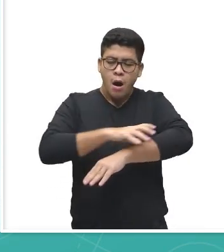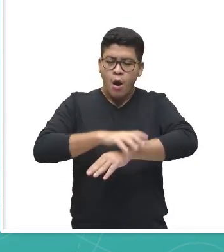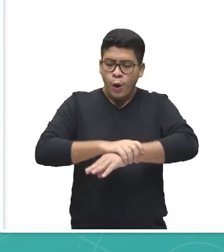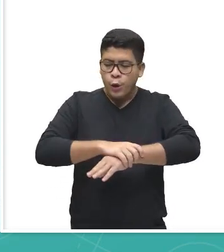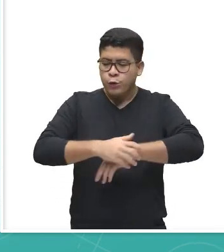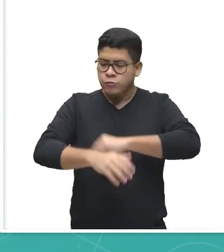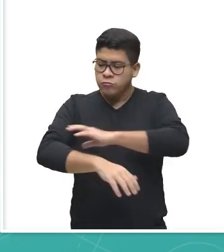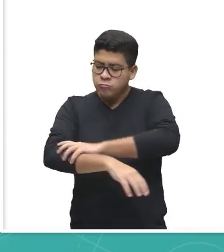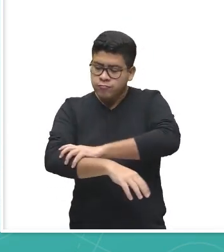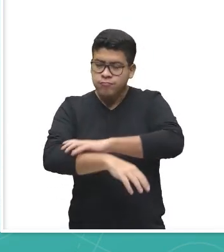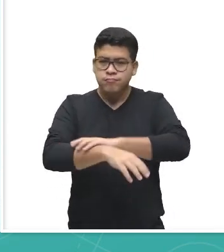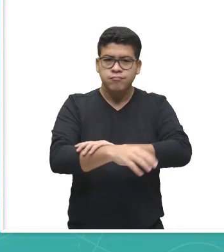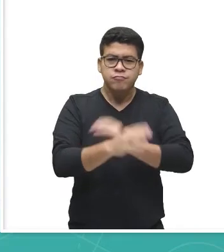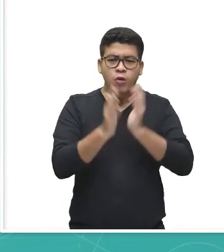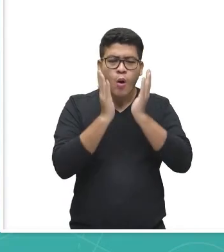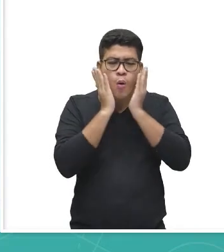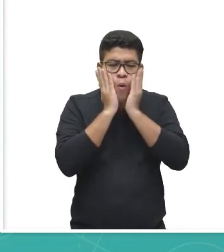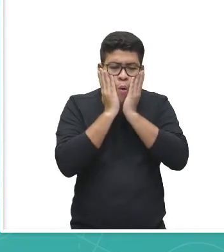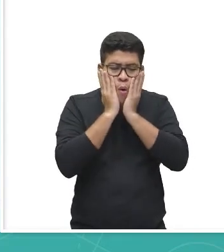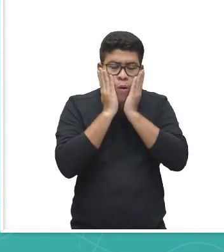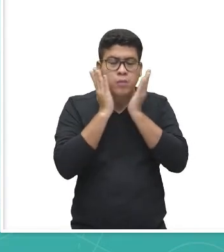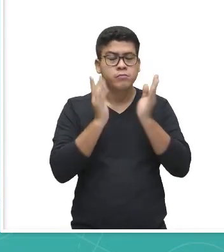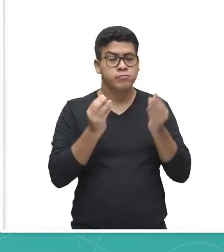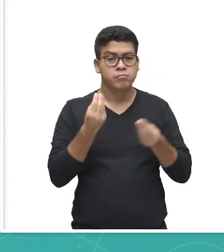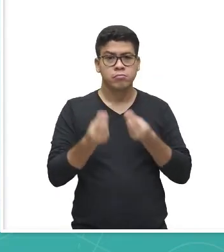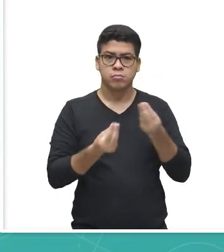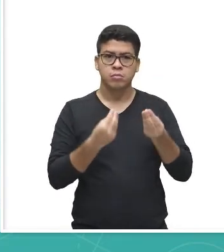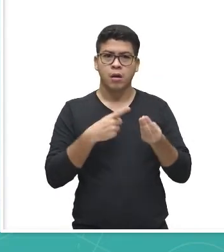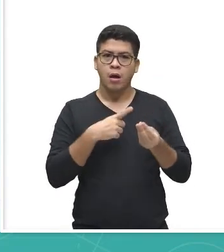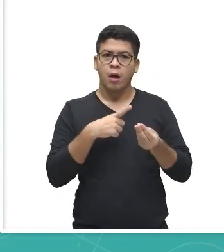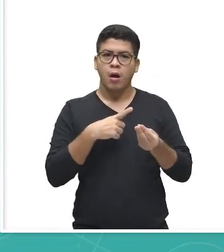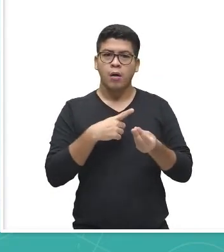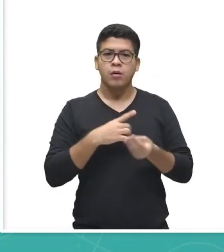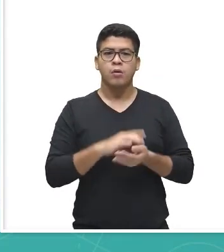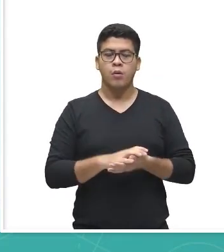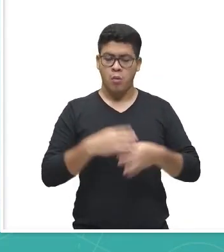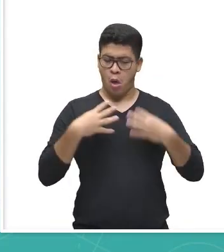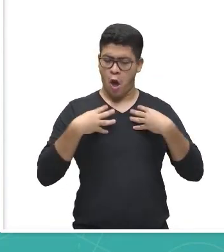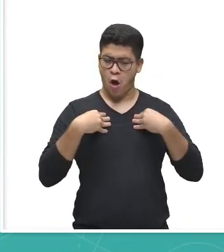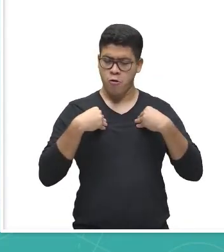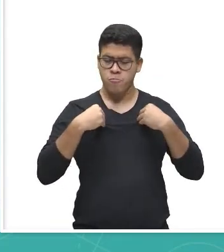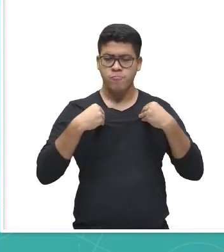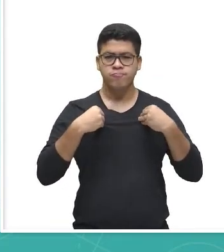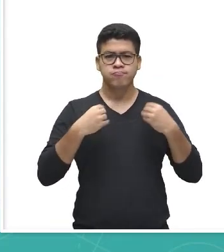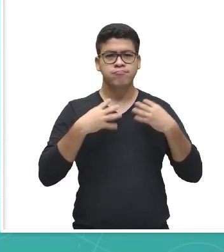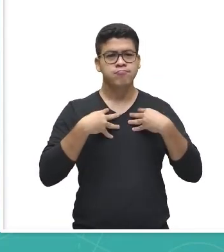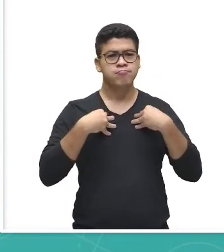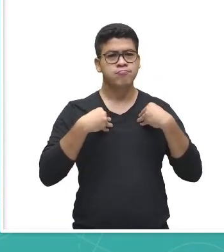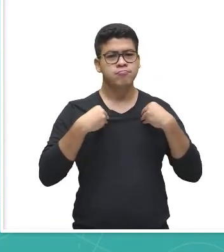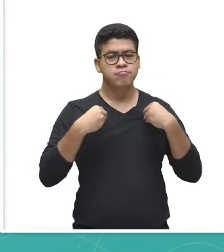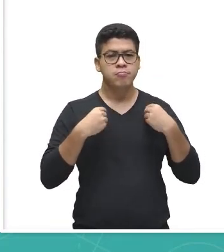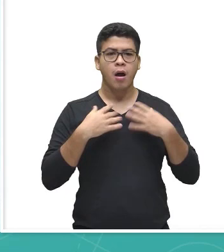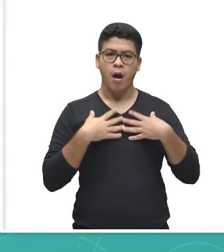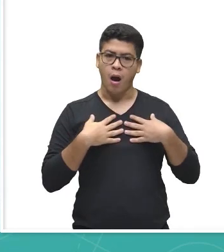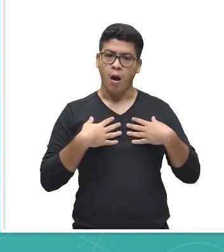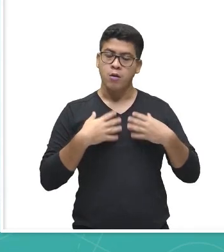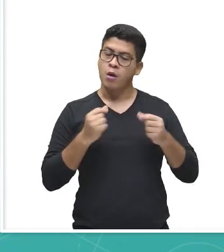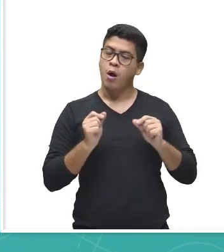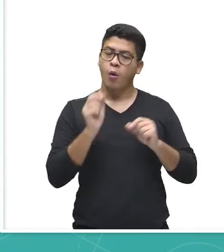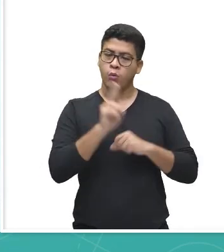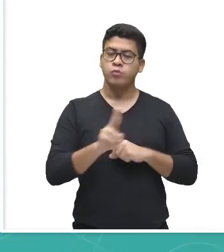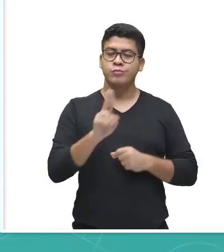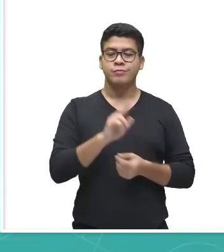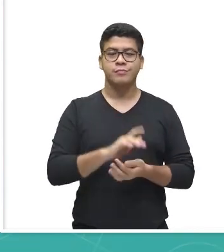por exemplo, né, a gente sente ali a nossa pele, a textura das roupas, né, através do toque,